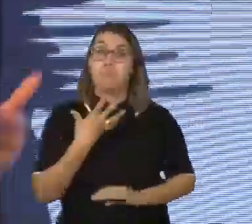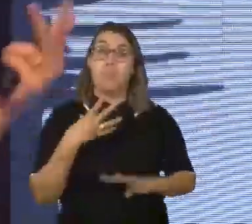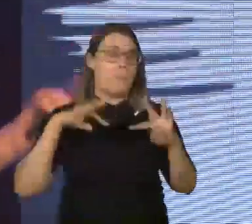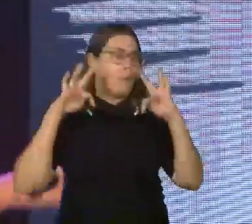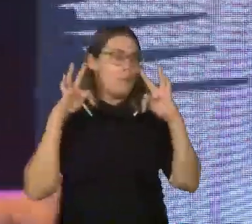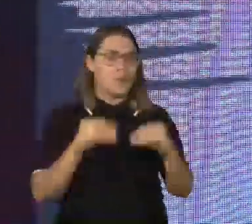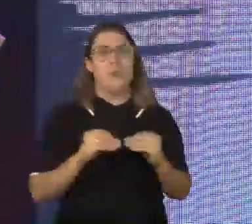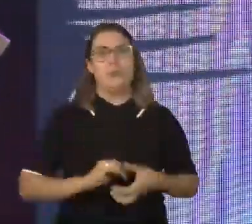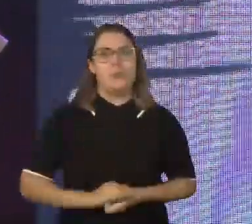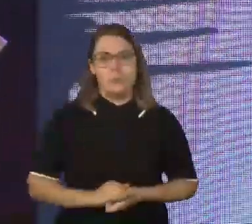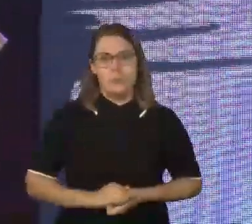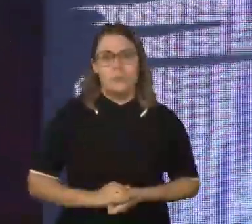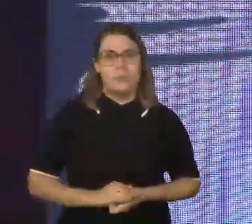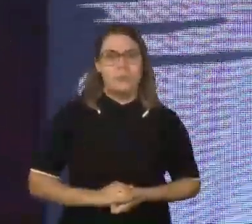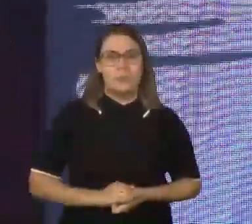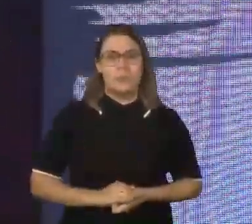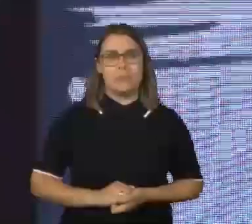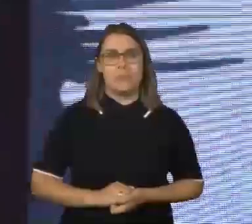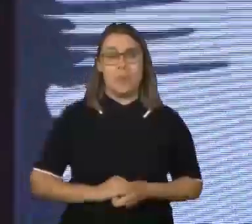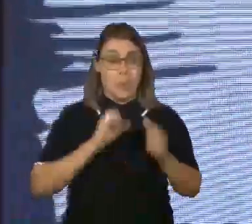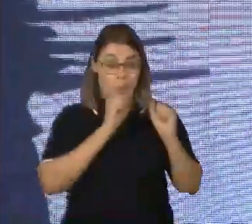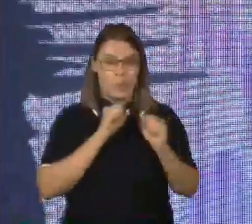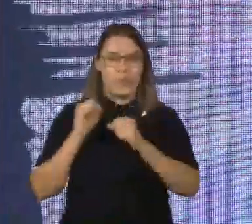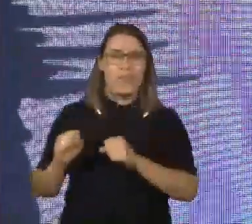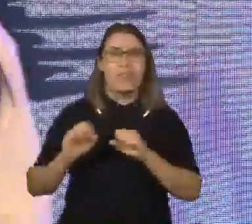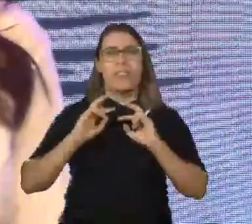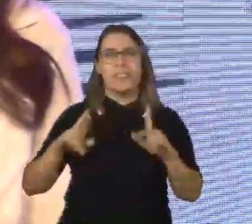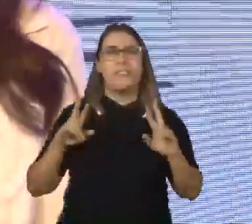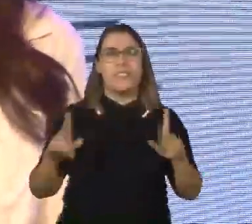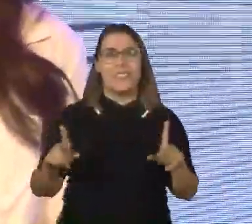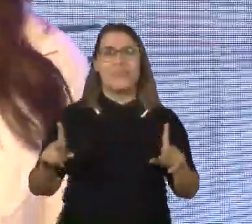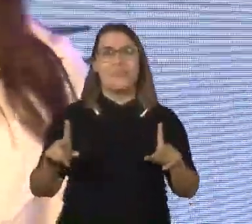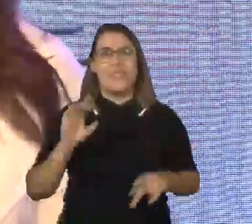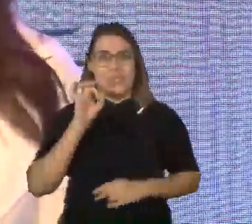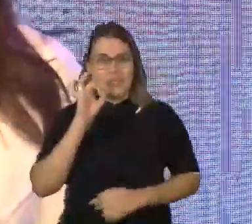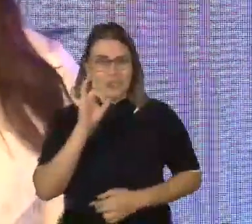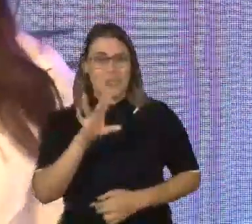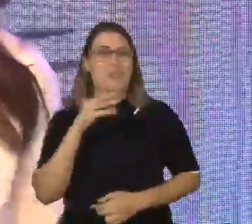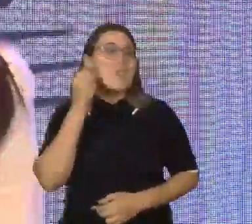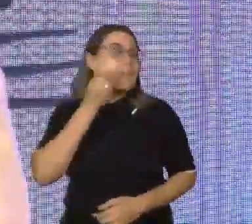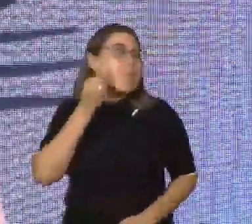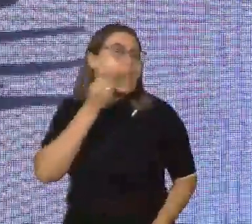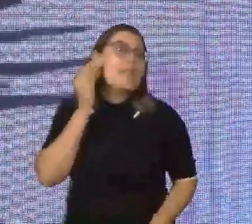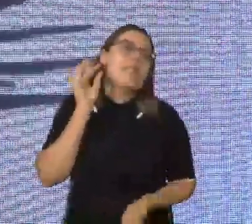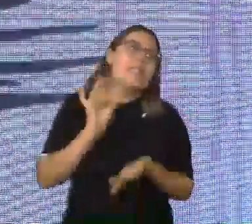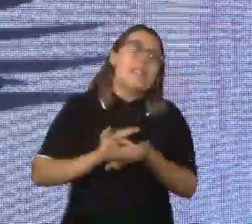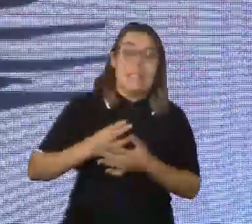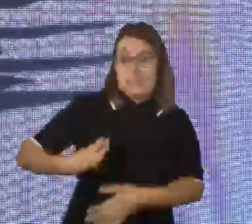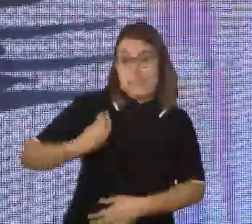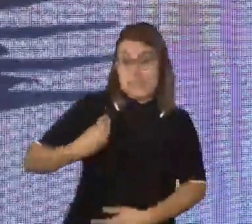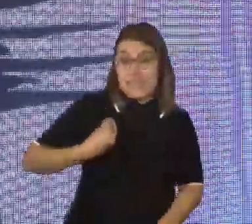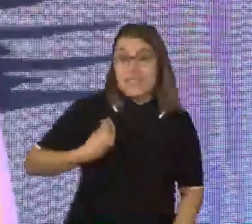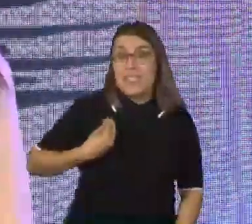para todos. O poder da diversidade só vai ser experimentado e vivenciado